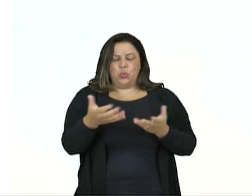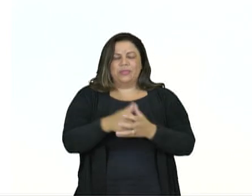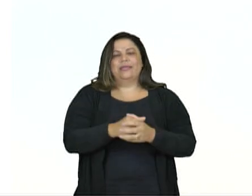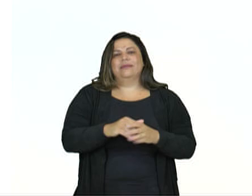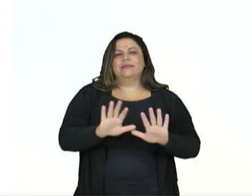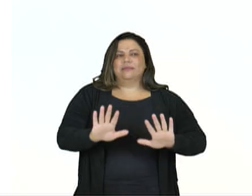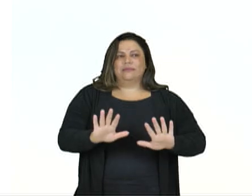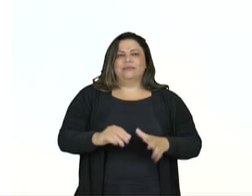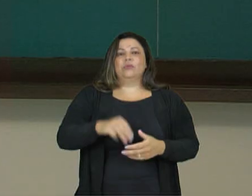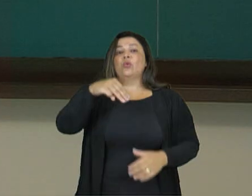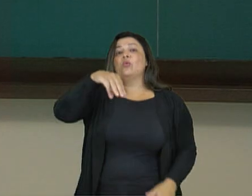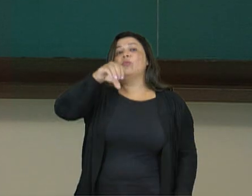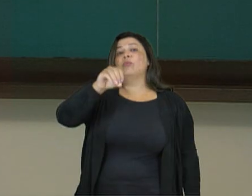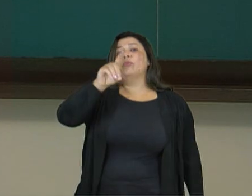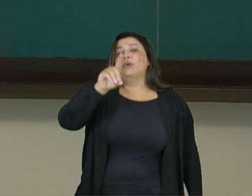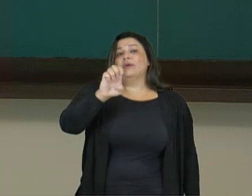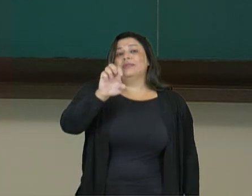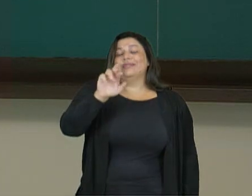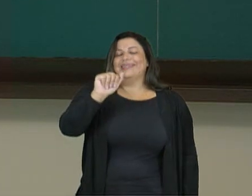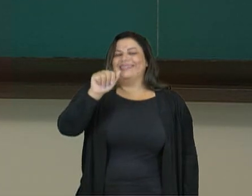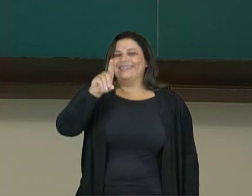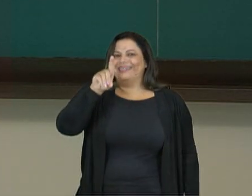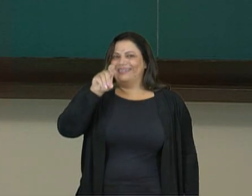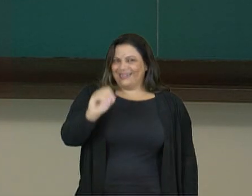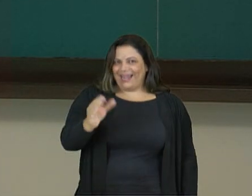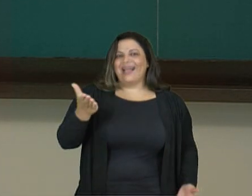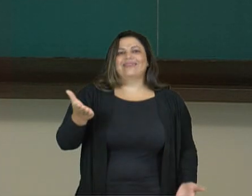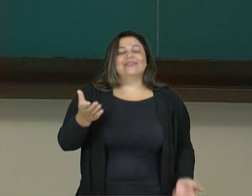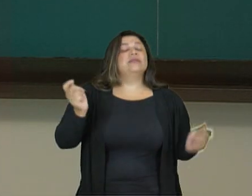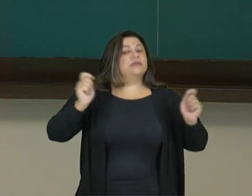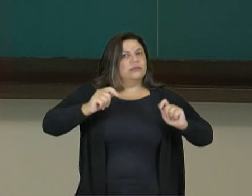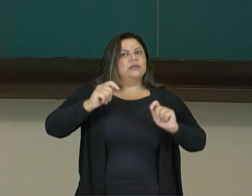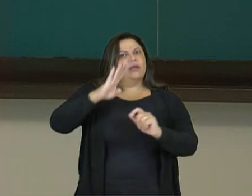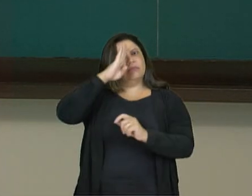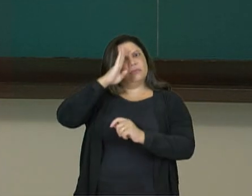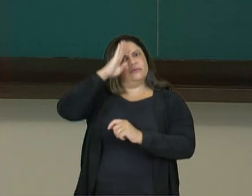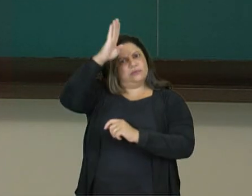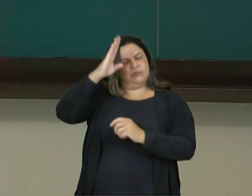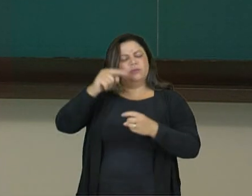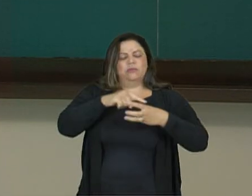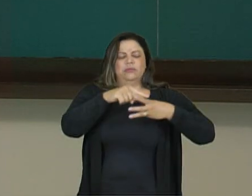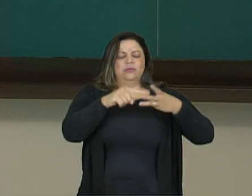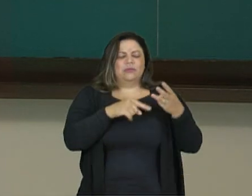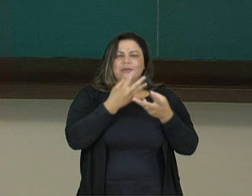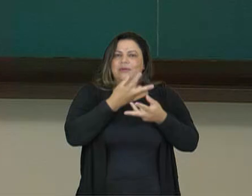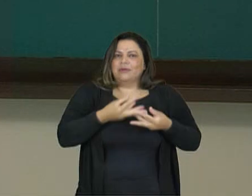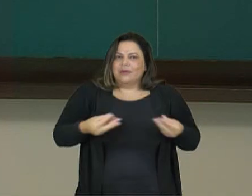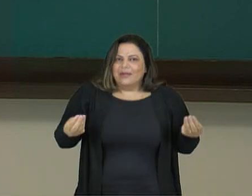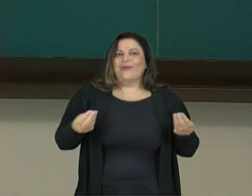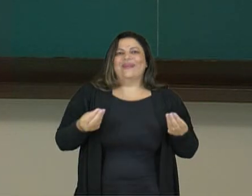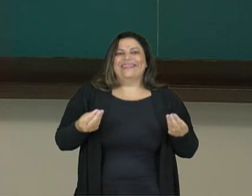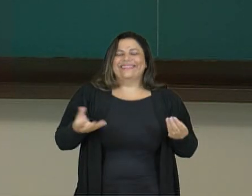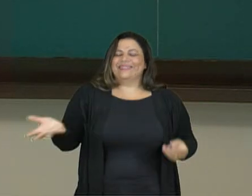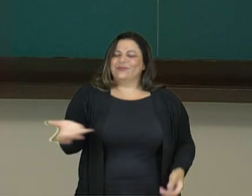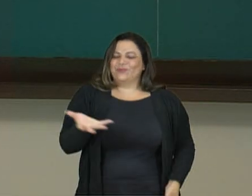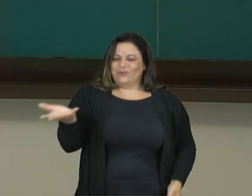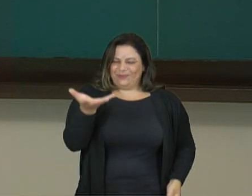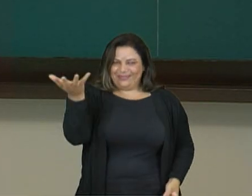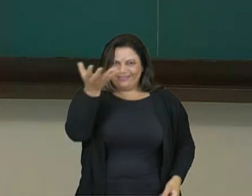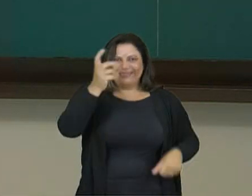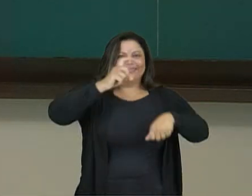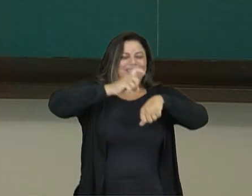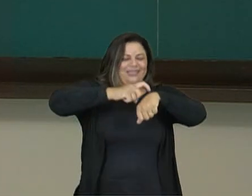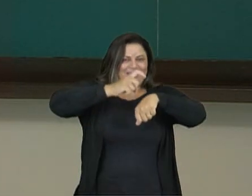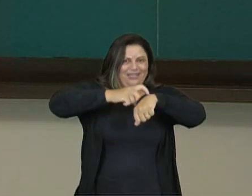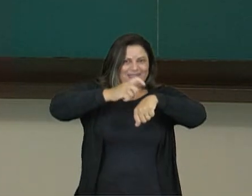o lento. Então nós temos principalmente essas 3 qualidades de velocidade do tempo,